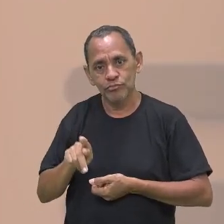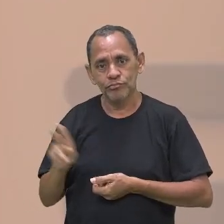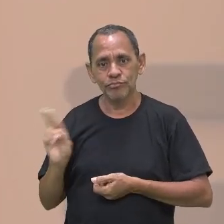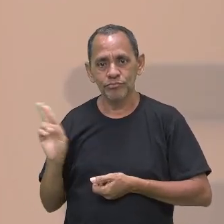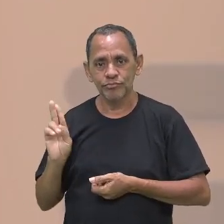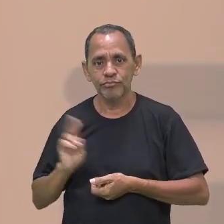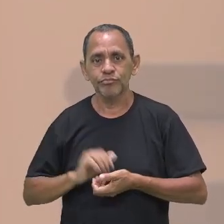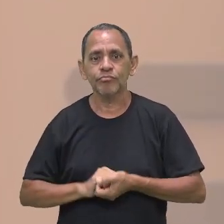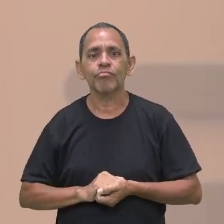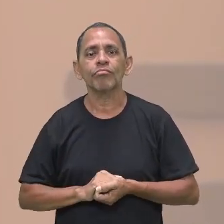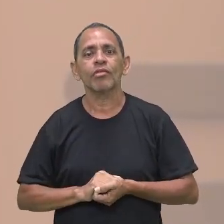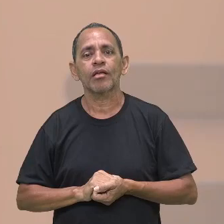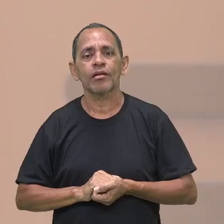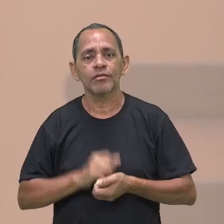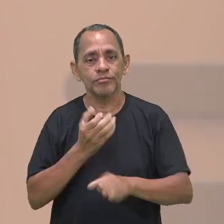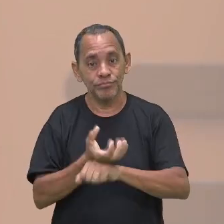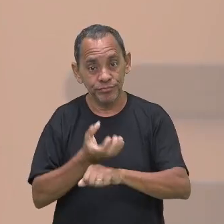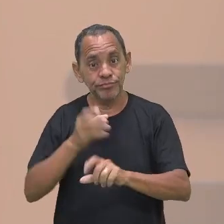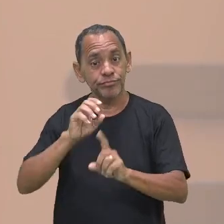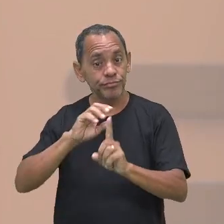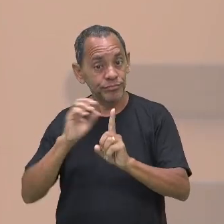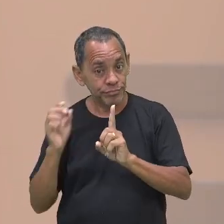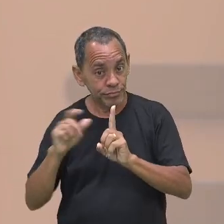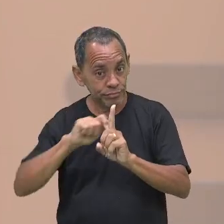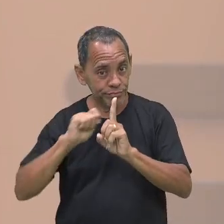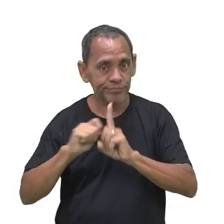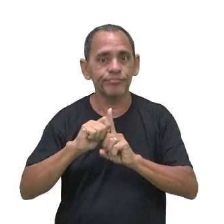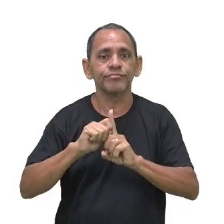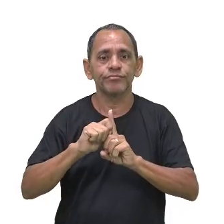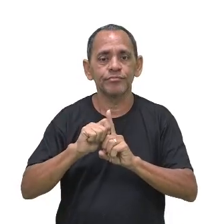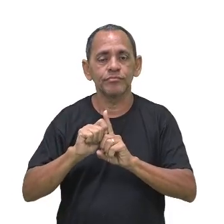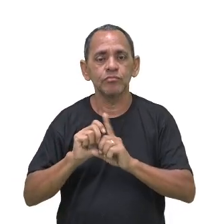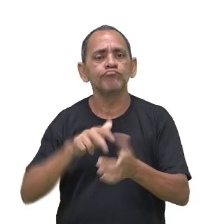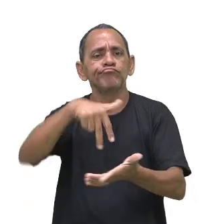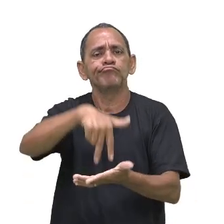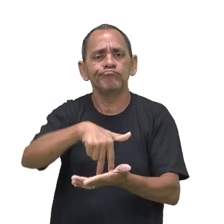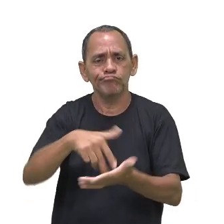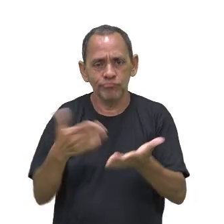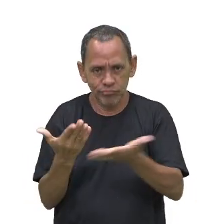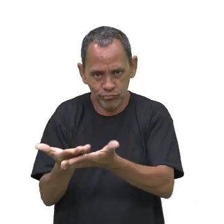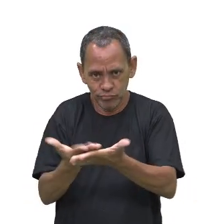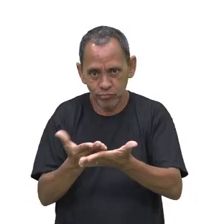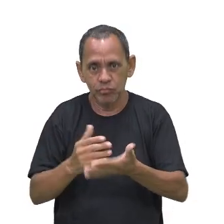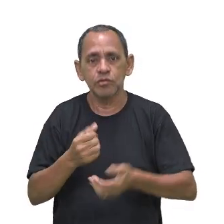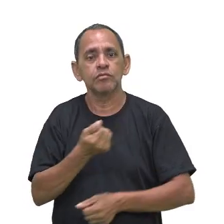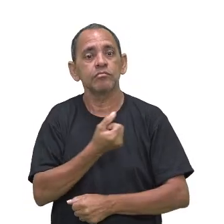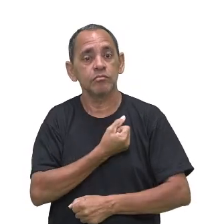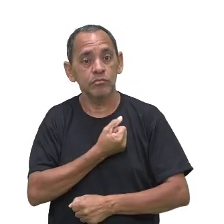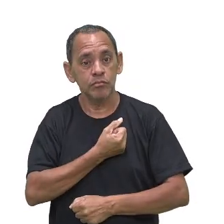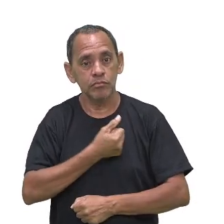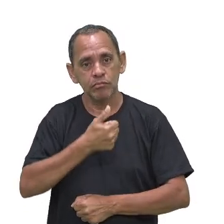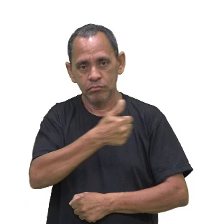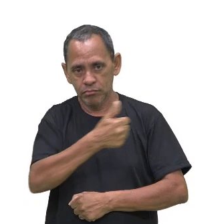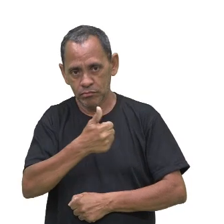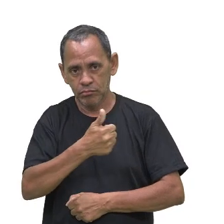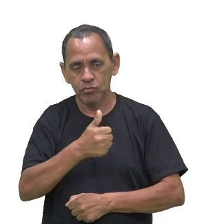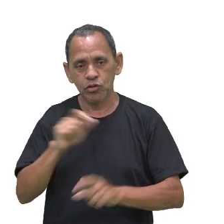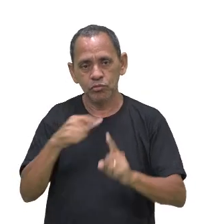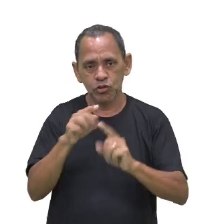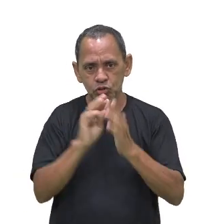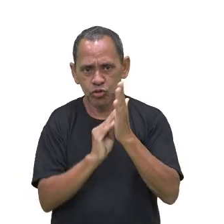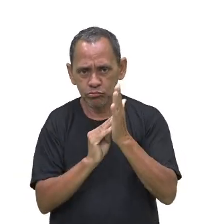do componente de Sociologia, e vou estar com vocês nesta aula, a aula de número 11, que tem como objeto